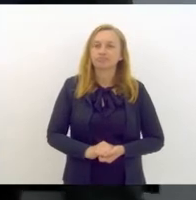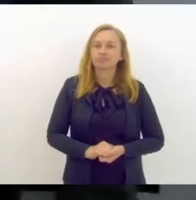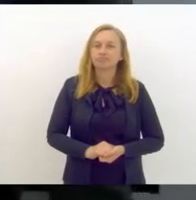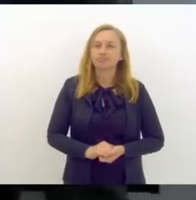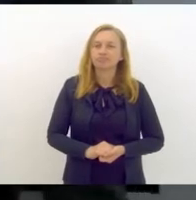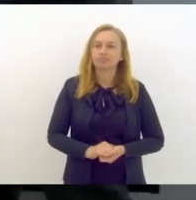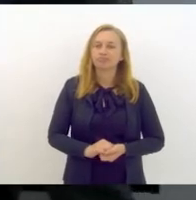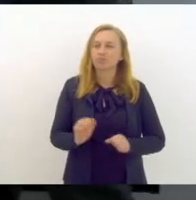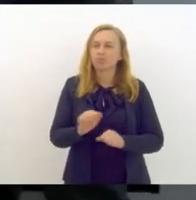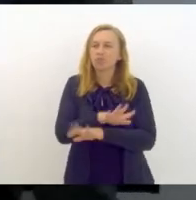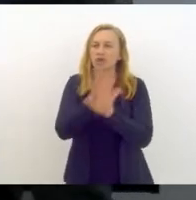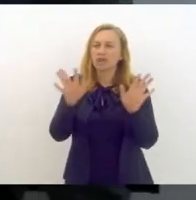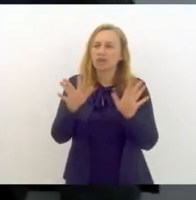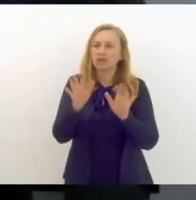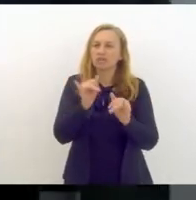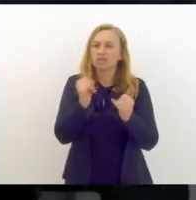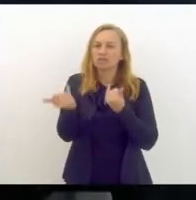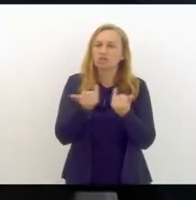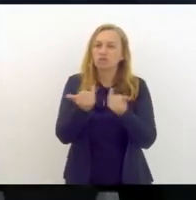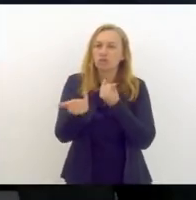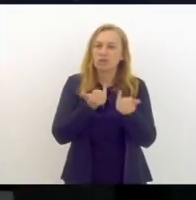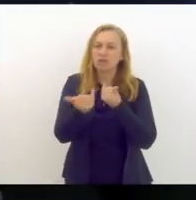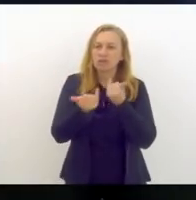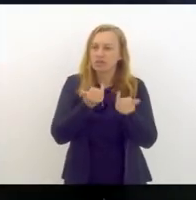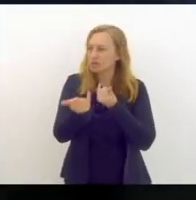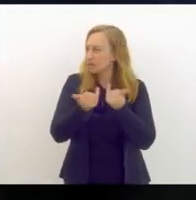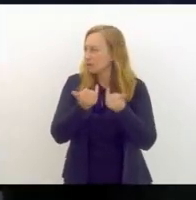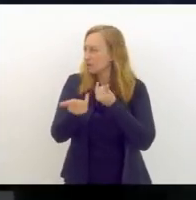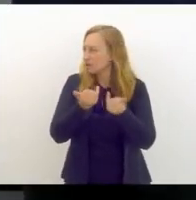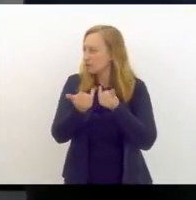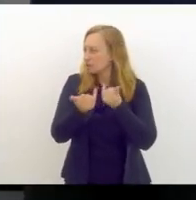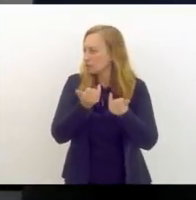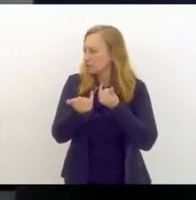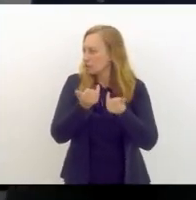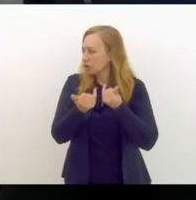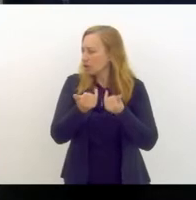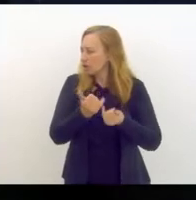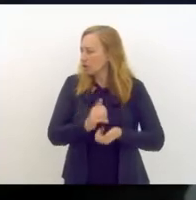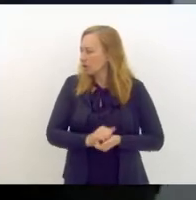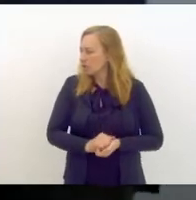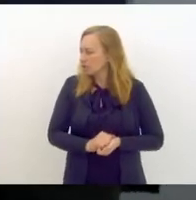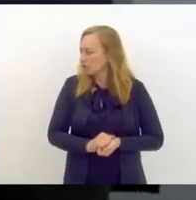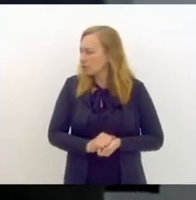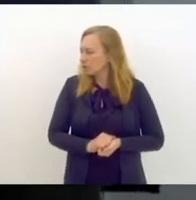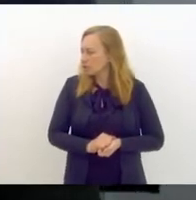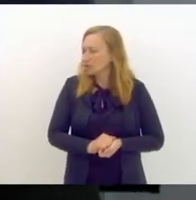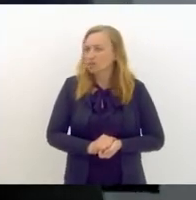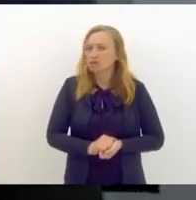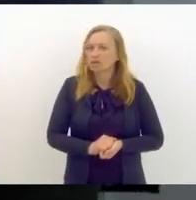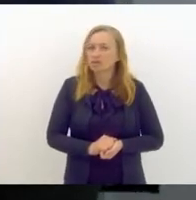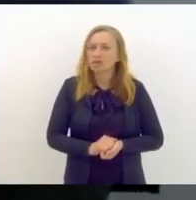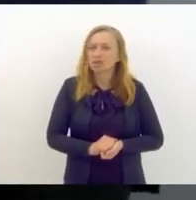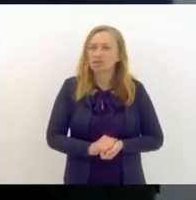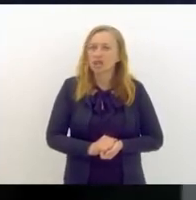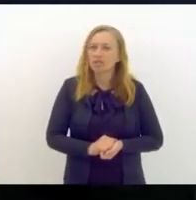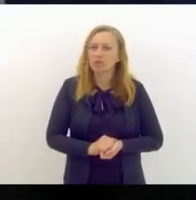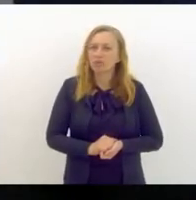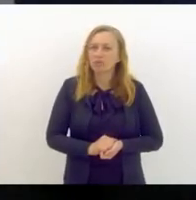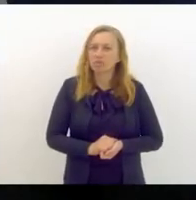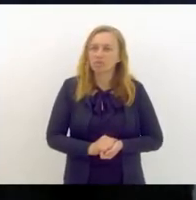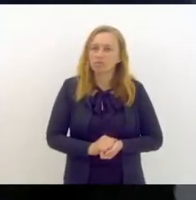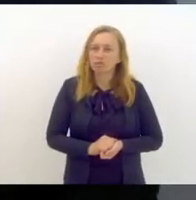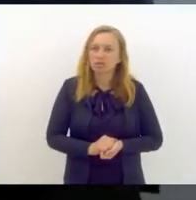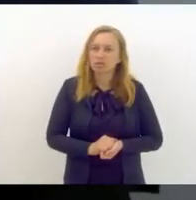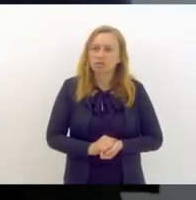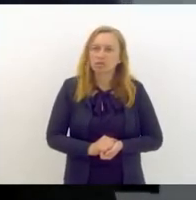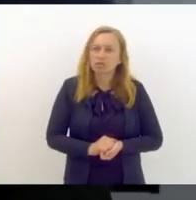uma clareza para essa informação aqui que é importante dar para vocês. Para quem não se lembra, em 2008, 2009, a gente teve o